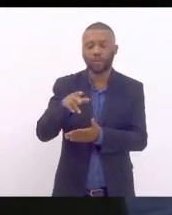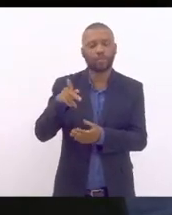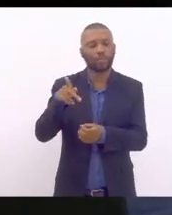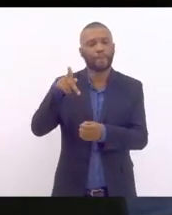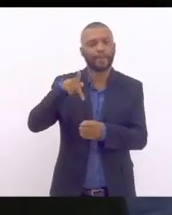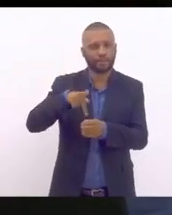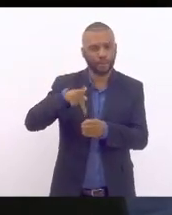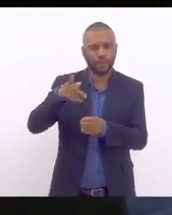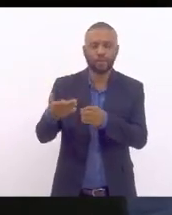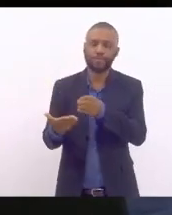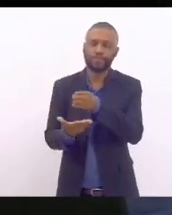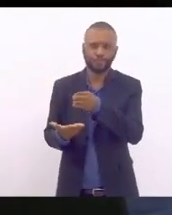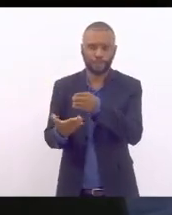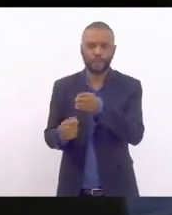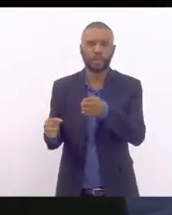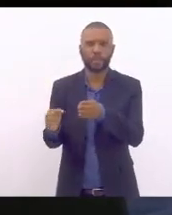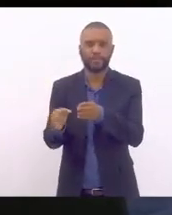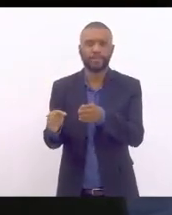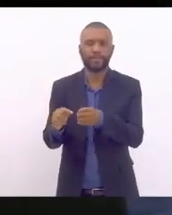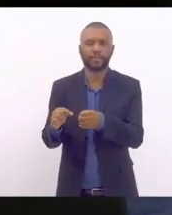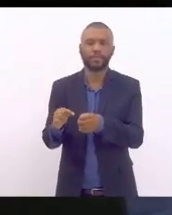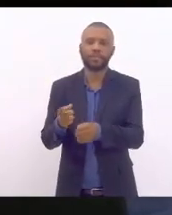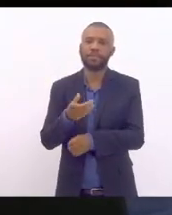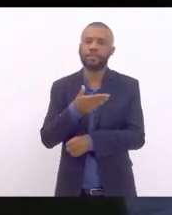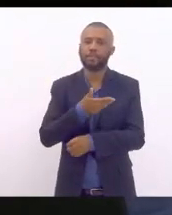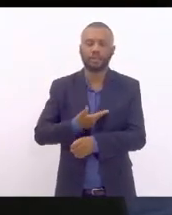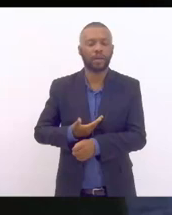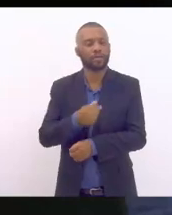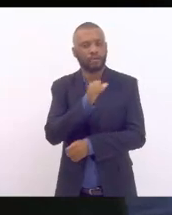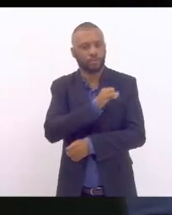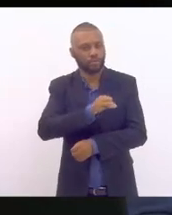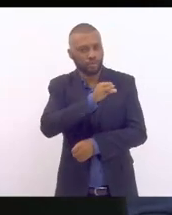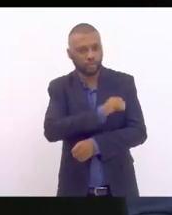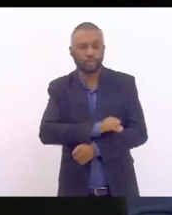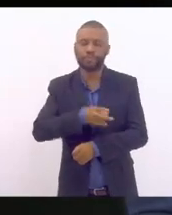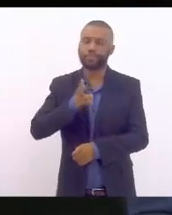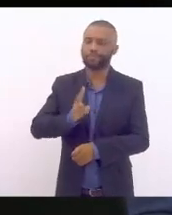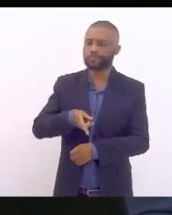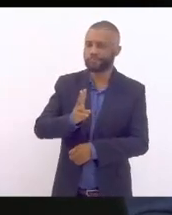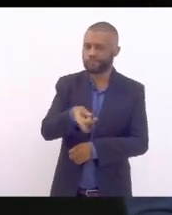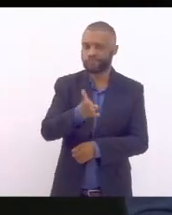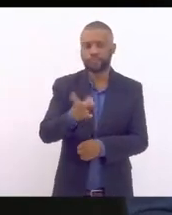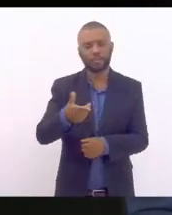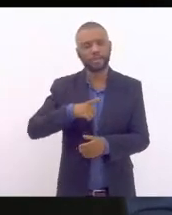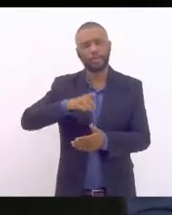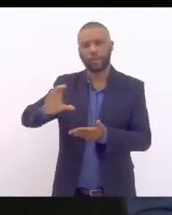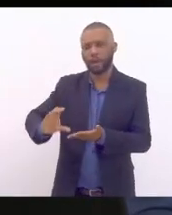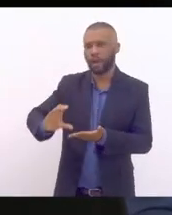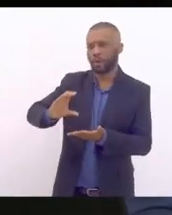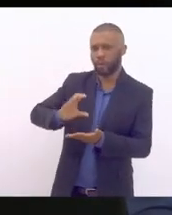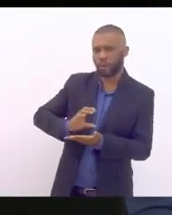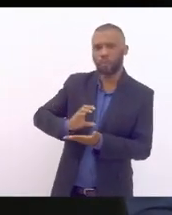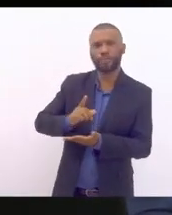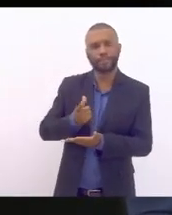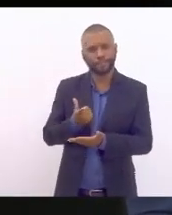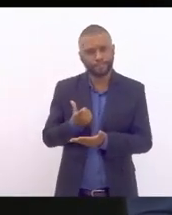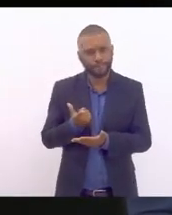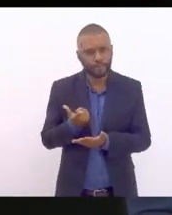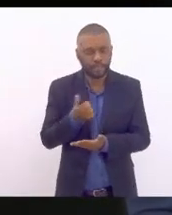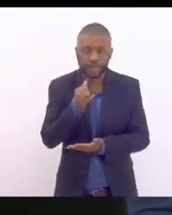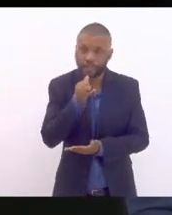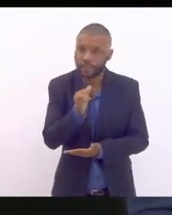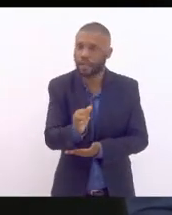a gente tem é no estado do Rio de Janeiro de forma pulsante recursos minerais recursos